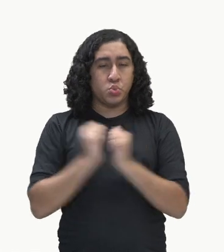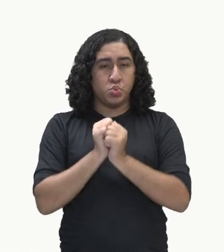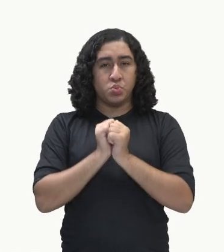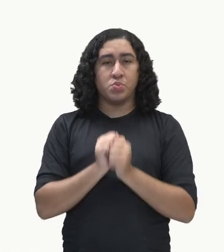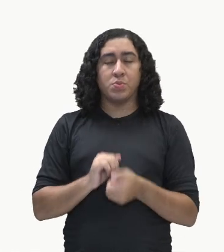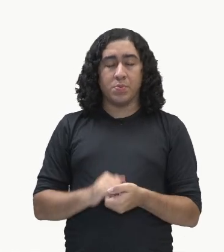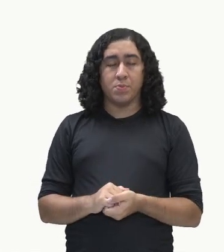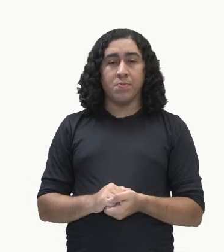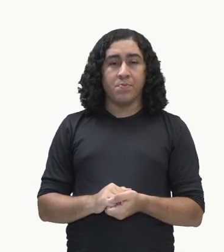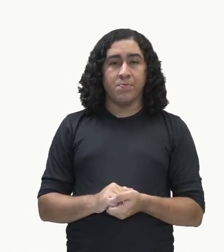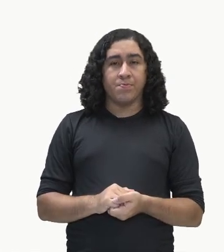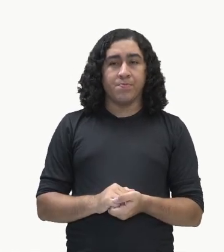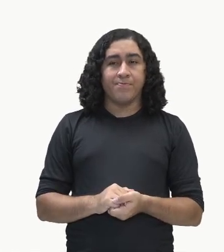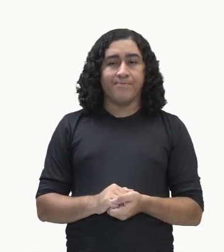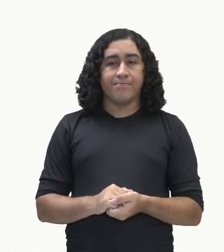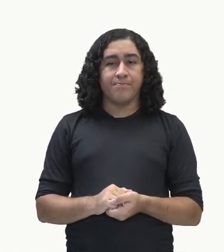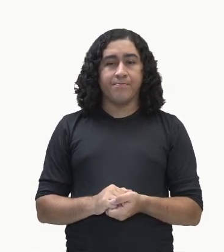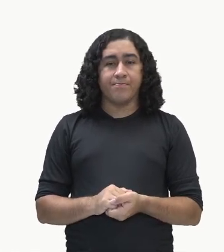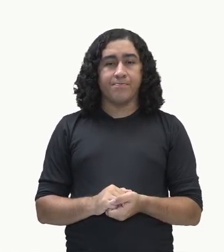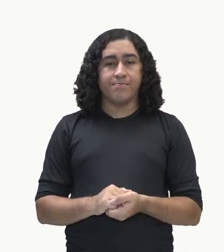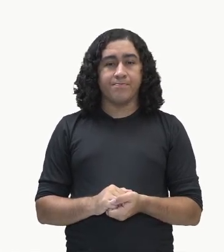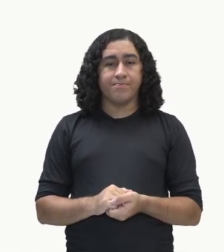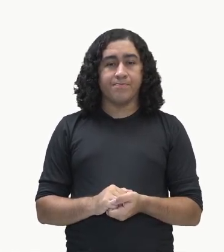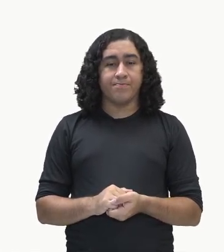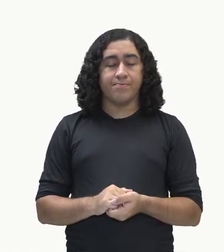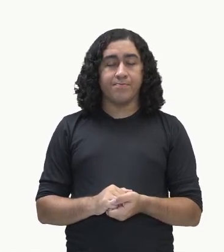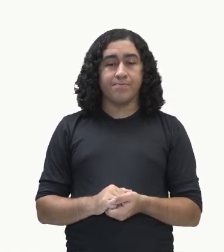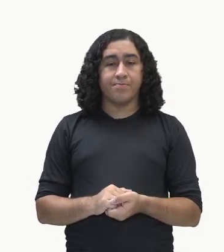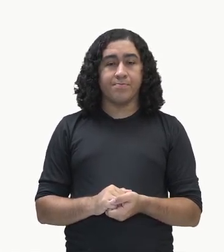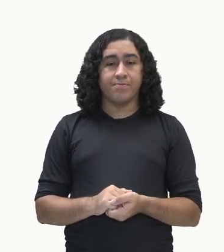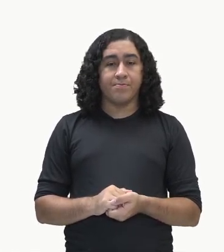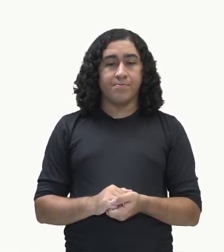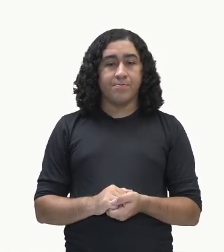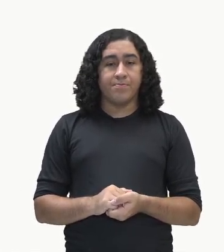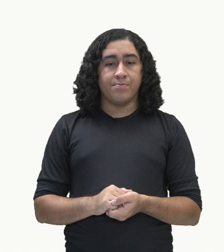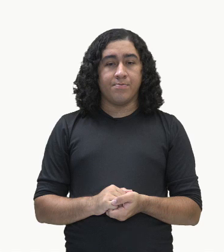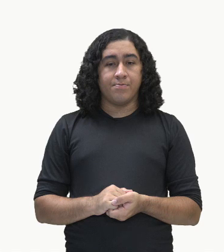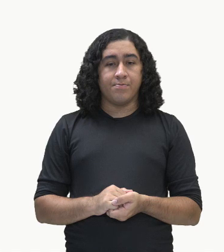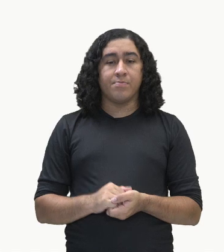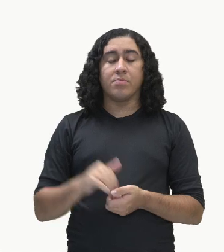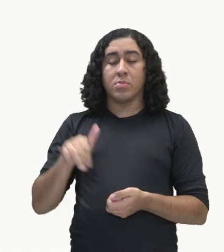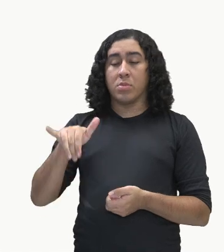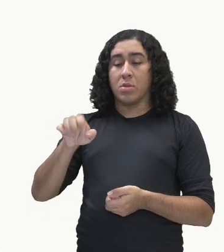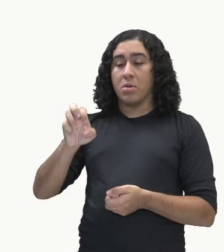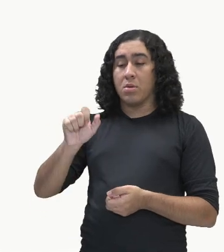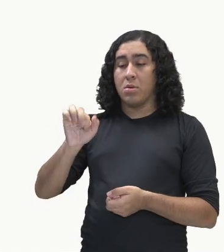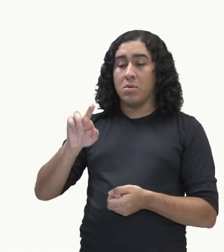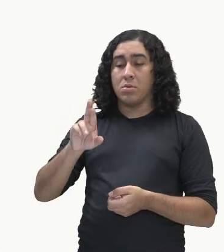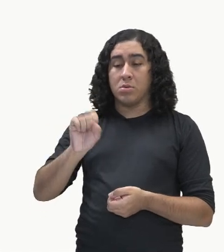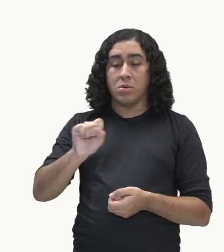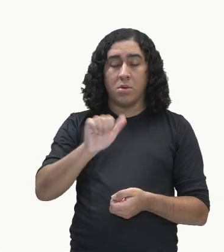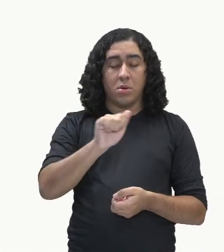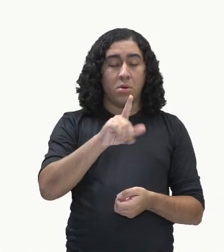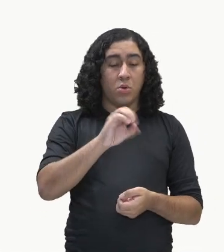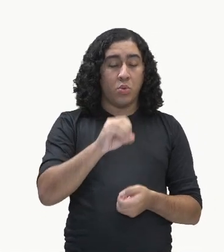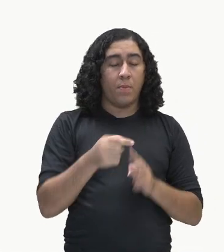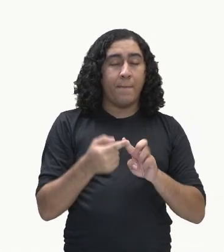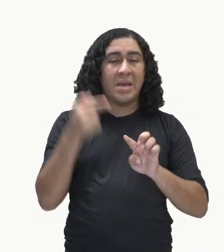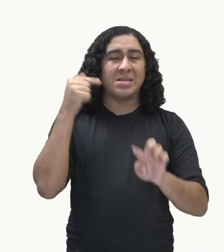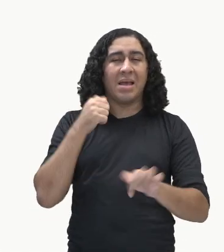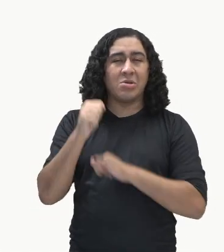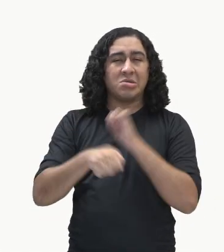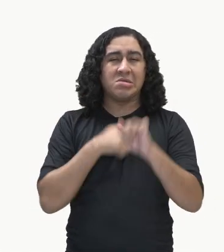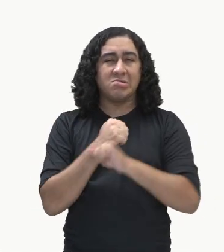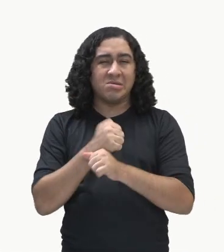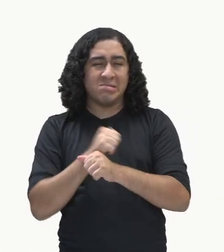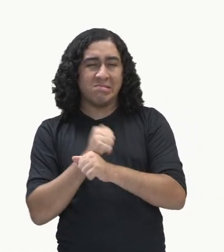presente, mesmo após anos, né? Years ago, sendo tantos anos atrás. Repare que essa informação,